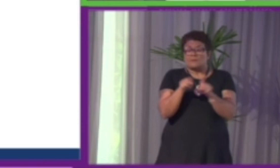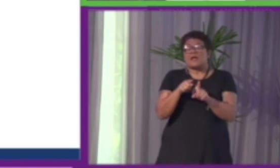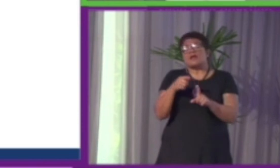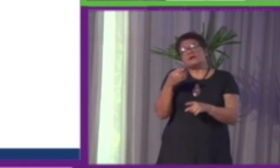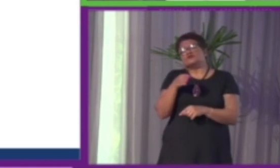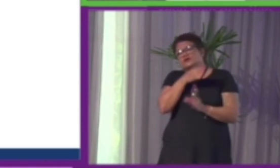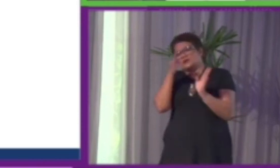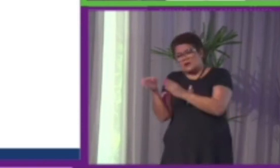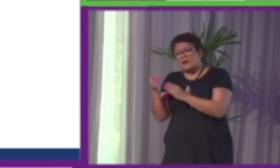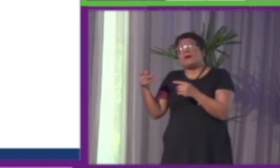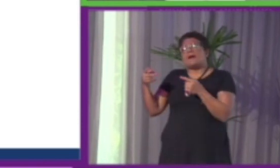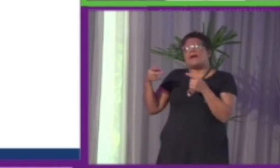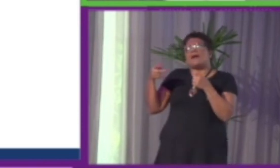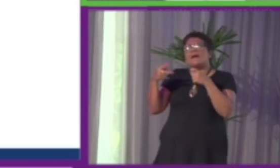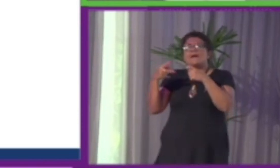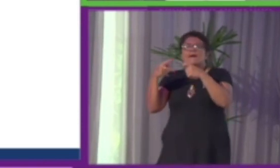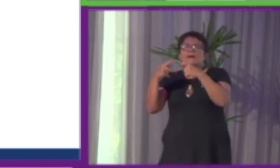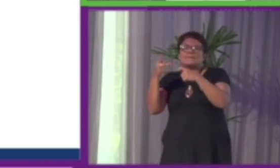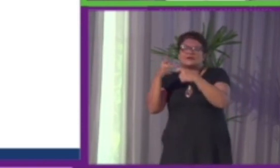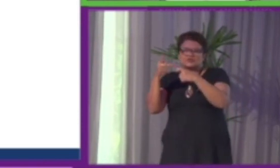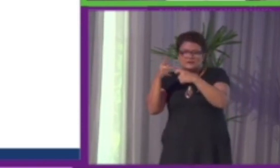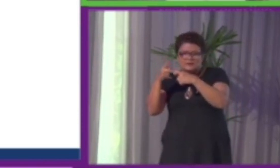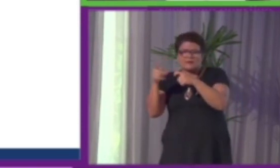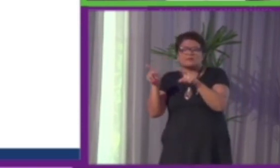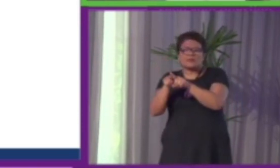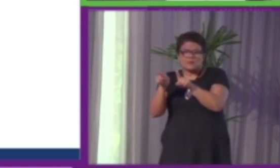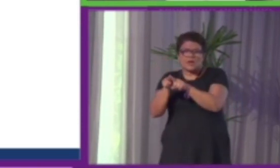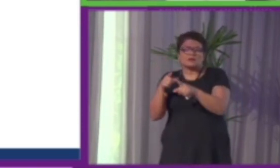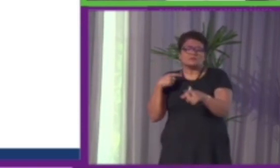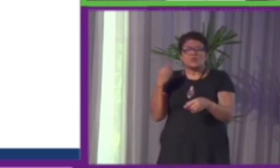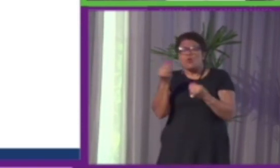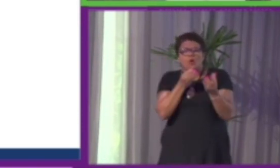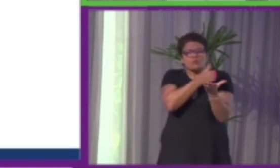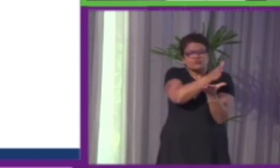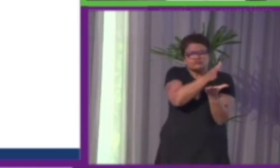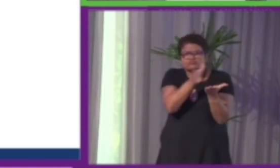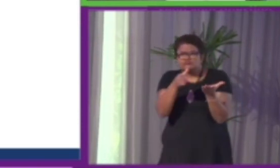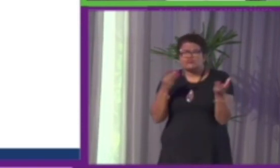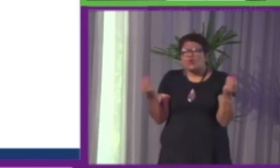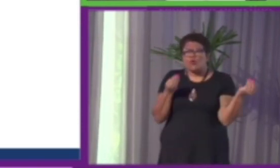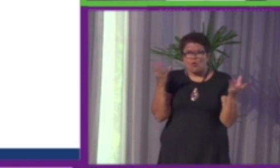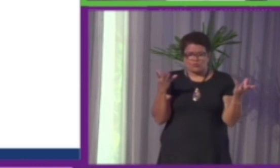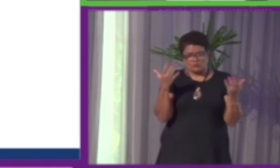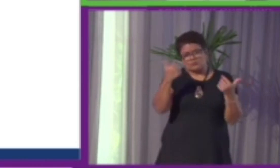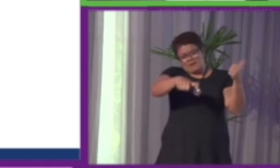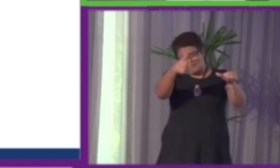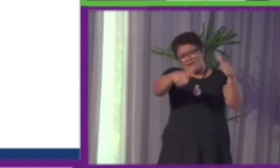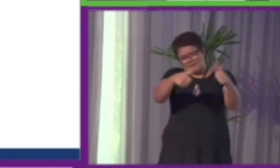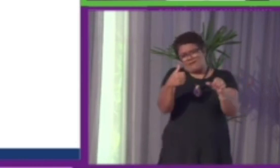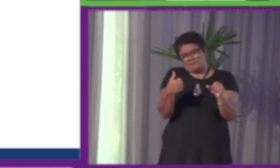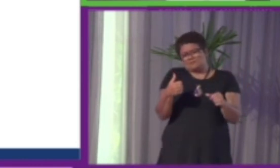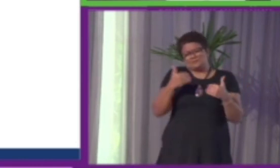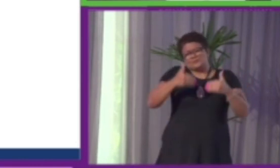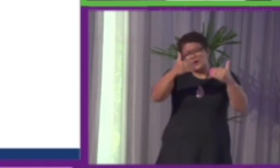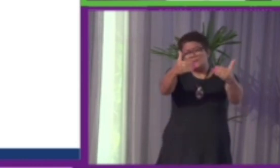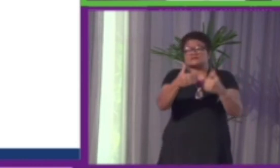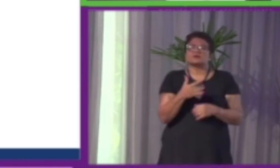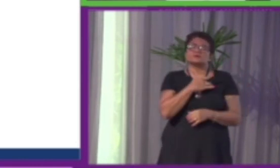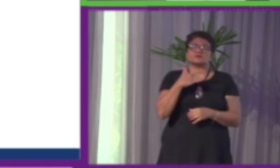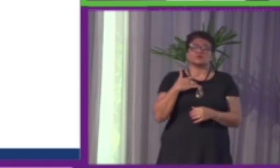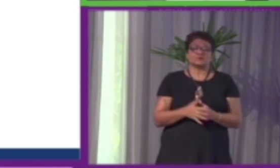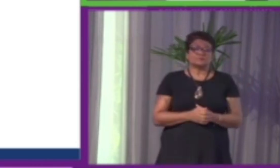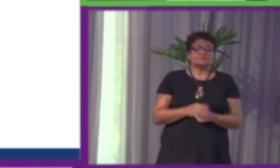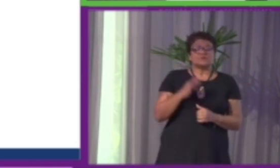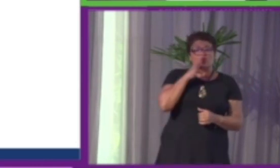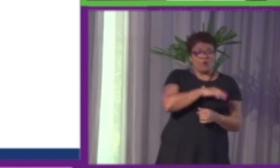aqui o que a gente acha que deve ser o segmento, até para facilitar a avaliação dentro do Ministério da Saúde. E, obviamente, como o Vic já comentou, a